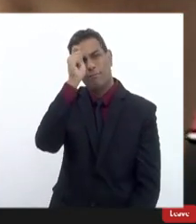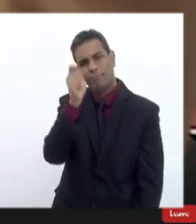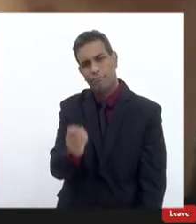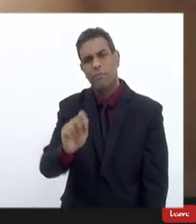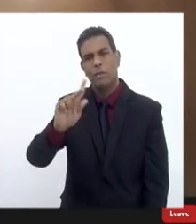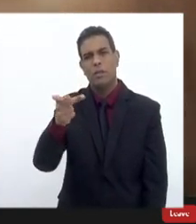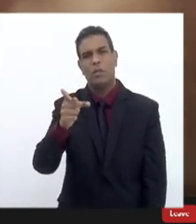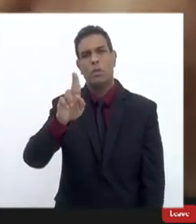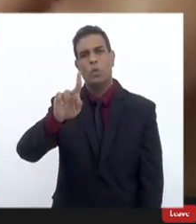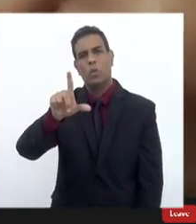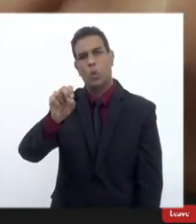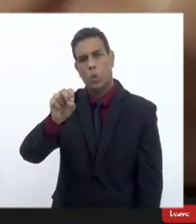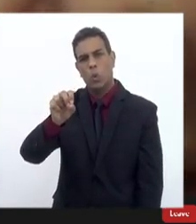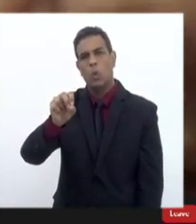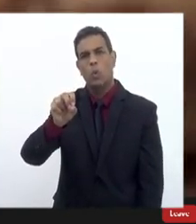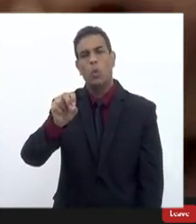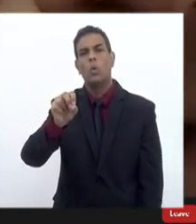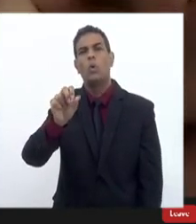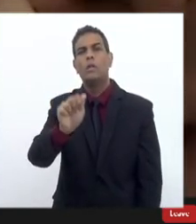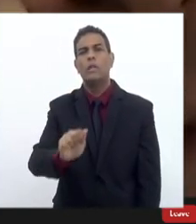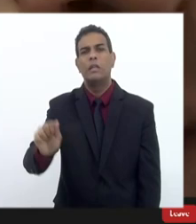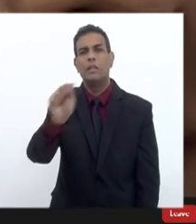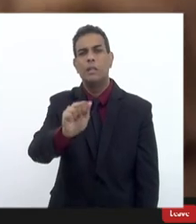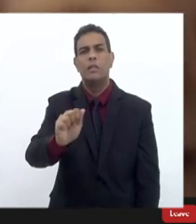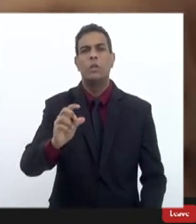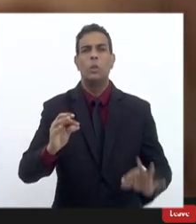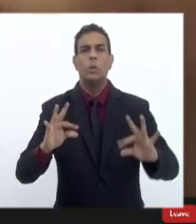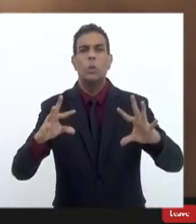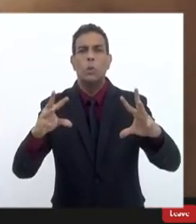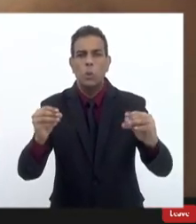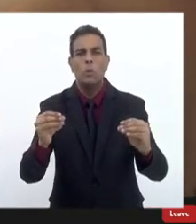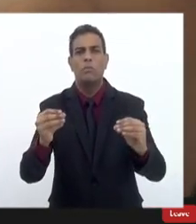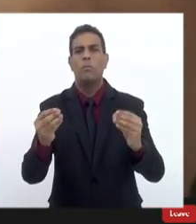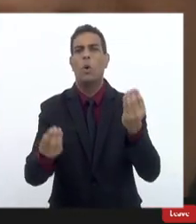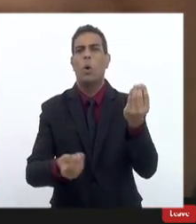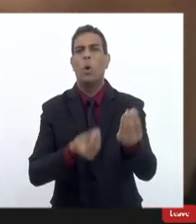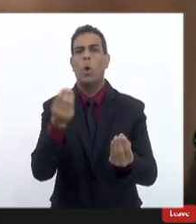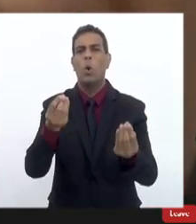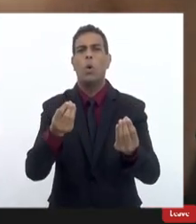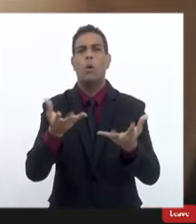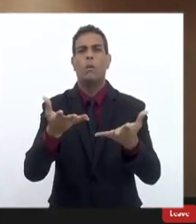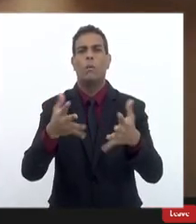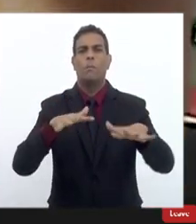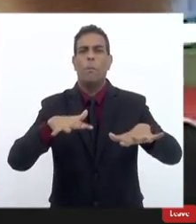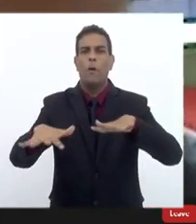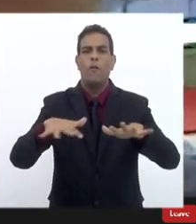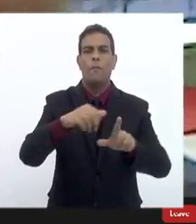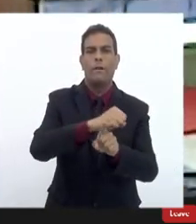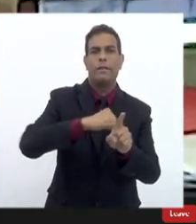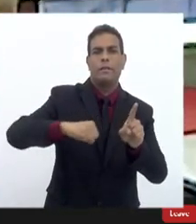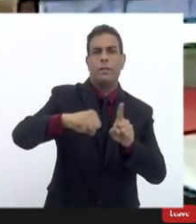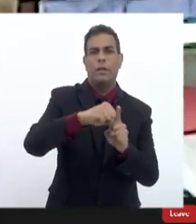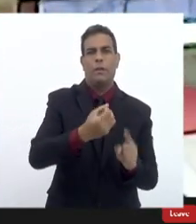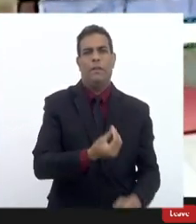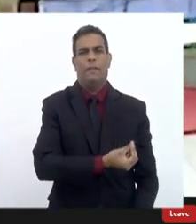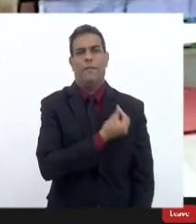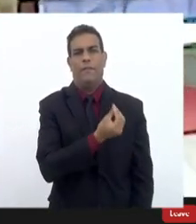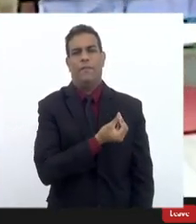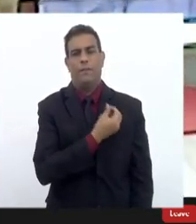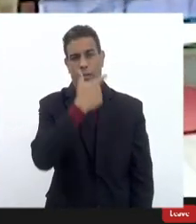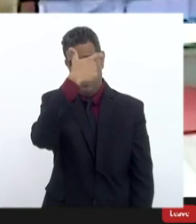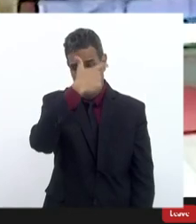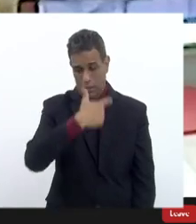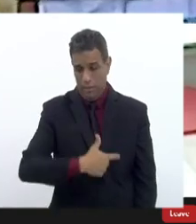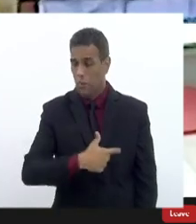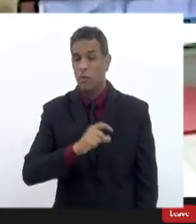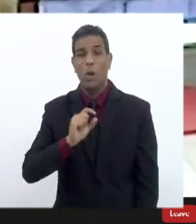pela UBS, cumprimentar todas as entidades do movimento social aqui presentes.